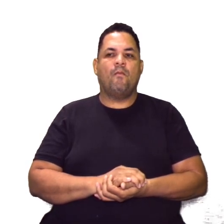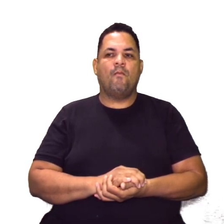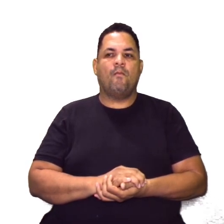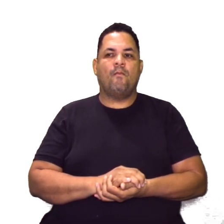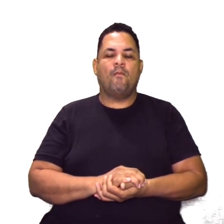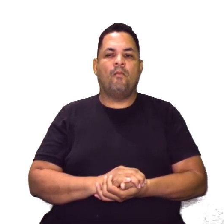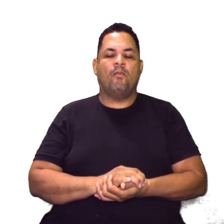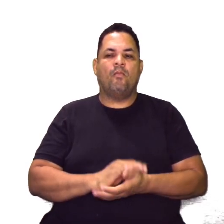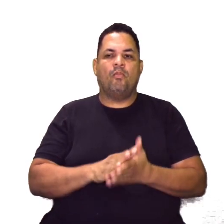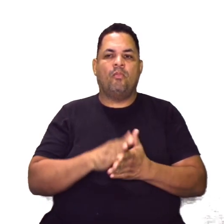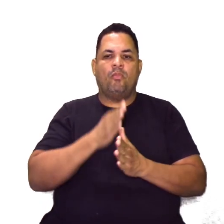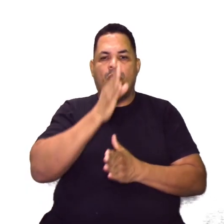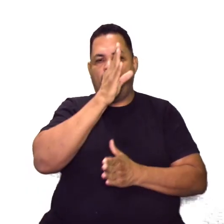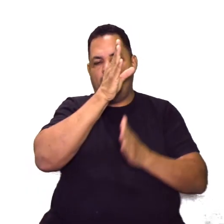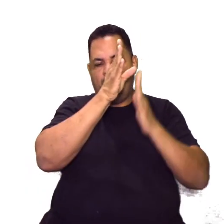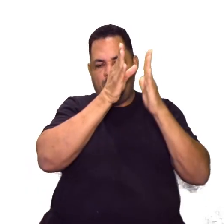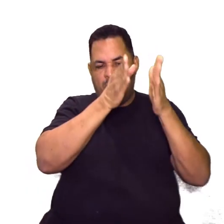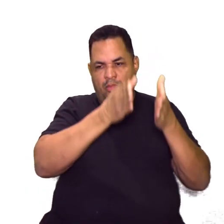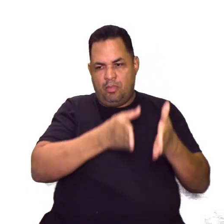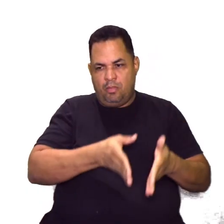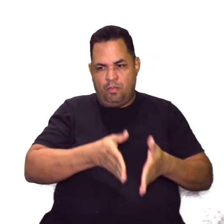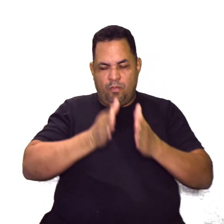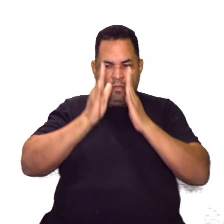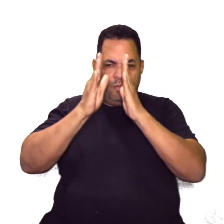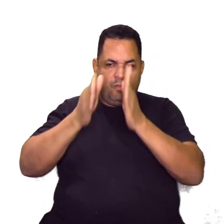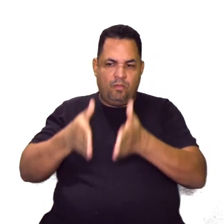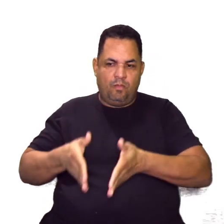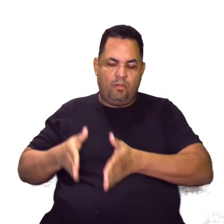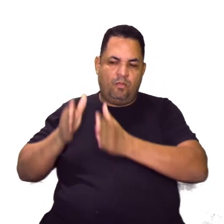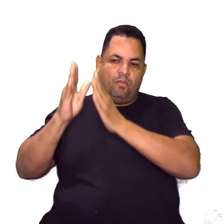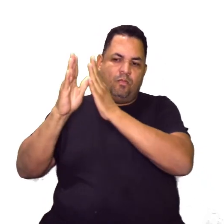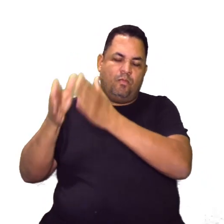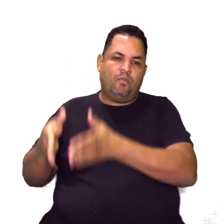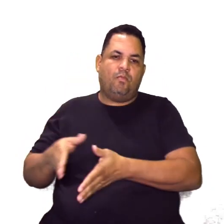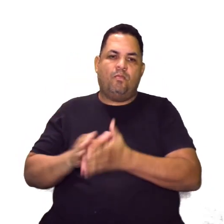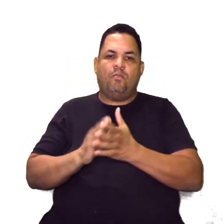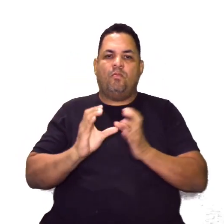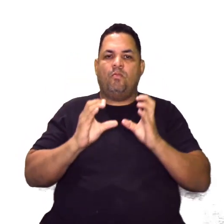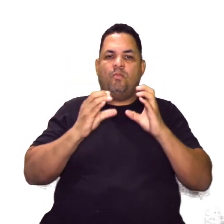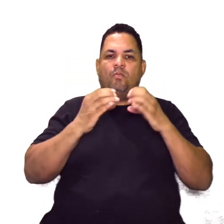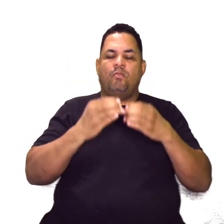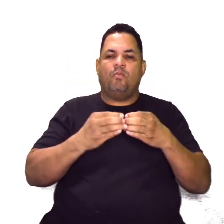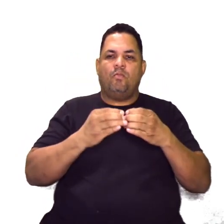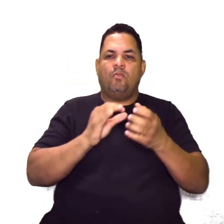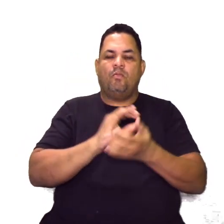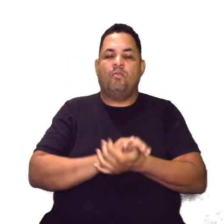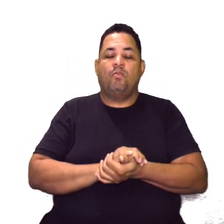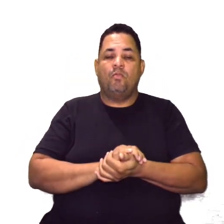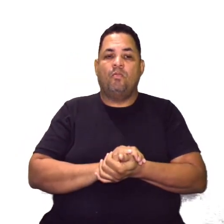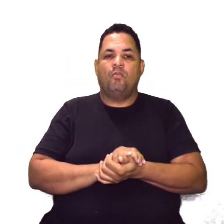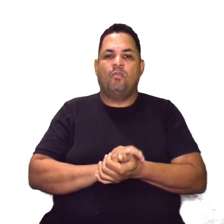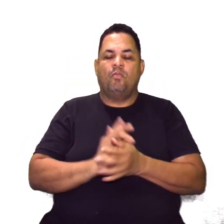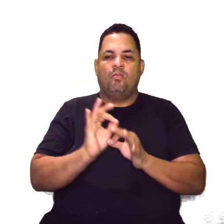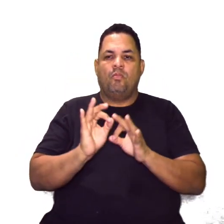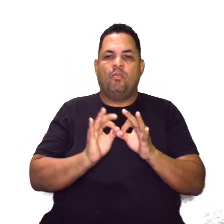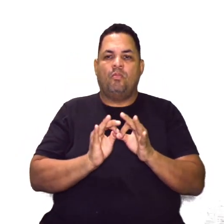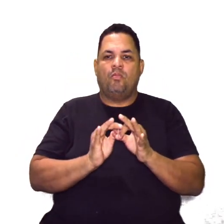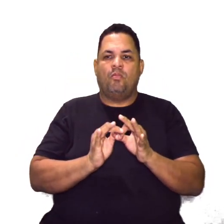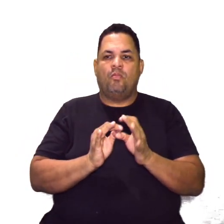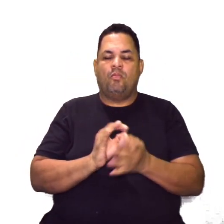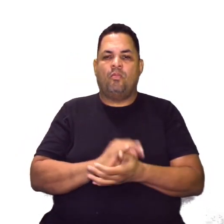com relação às colunas verticais, nós chamamos de grupos ou também chamamos de